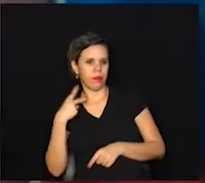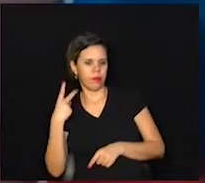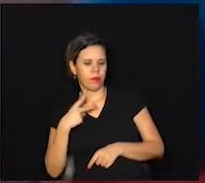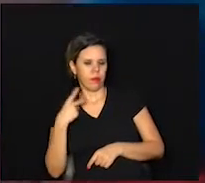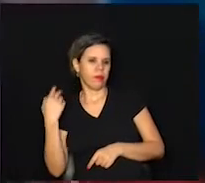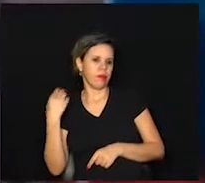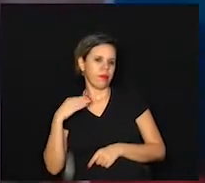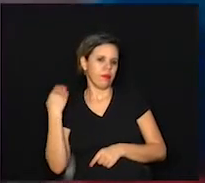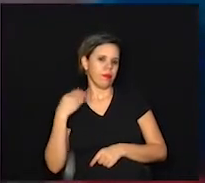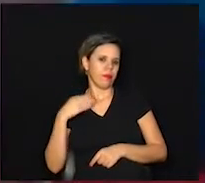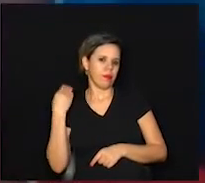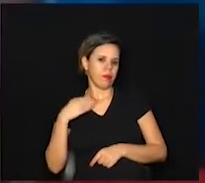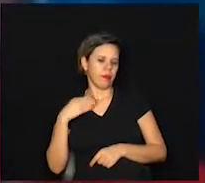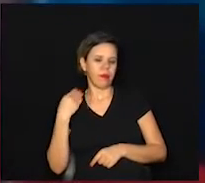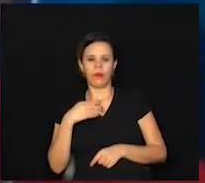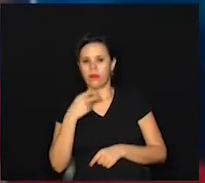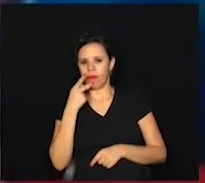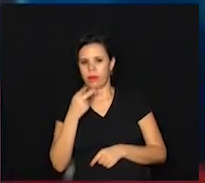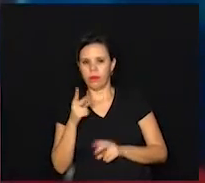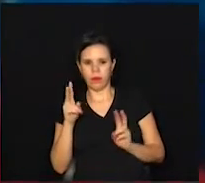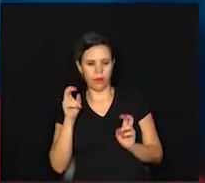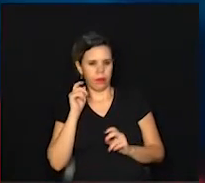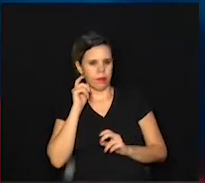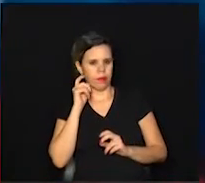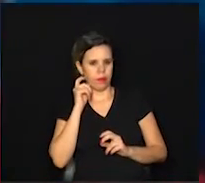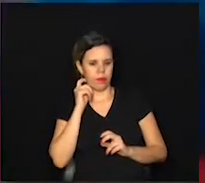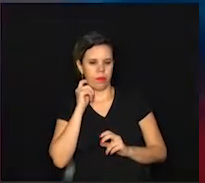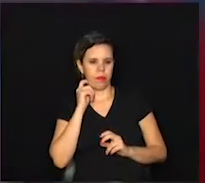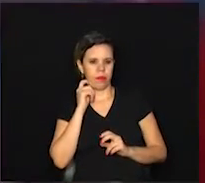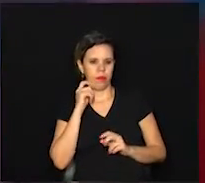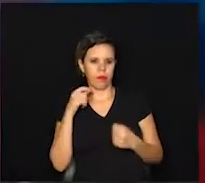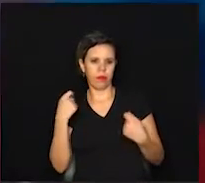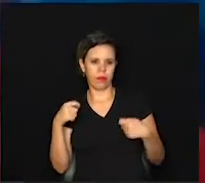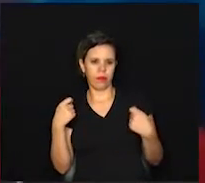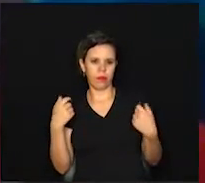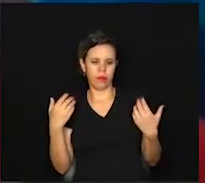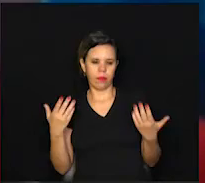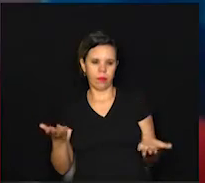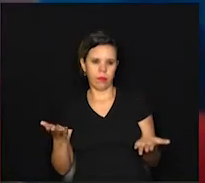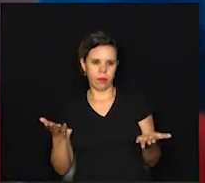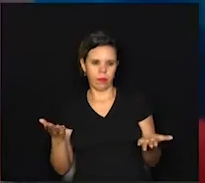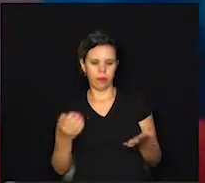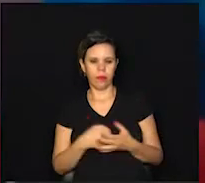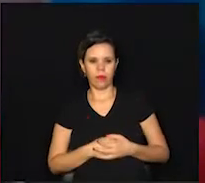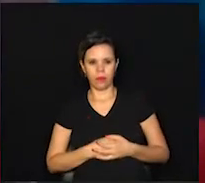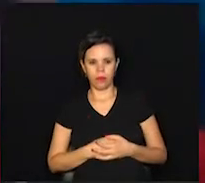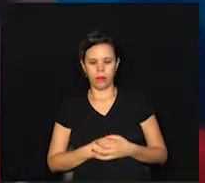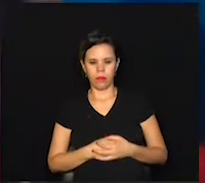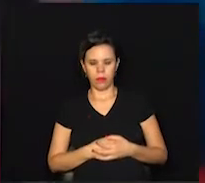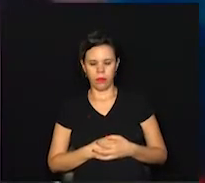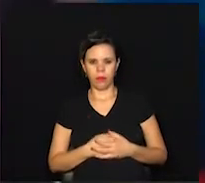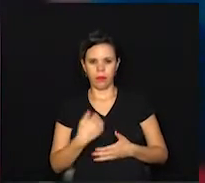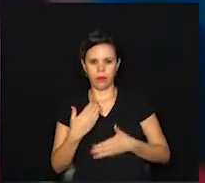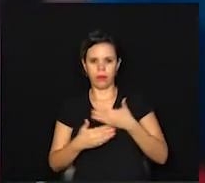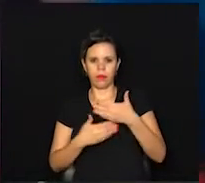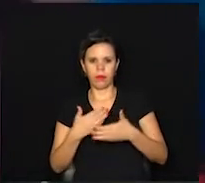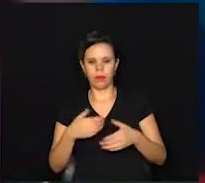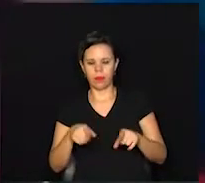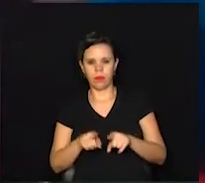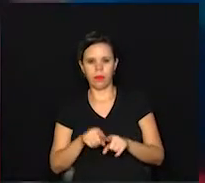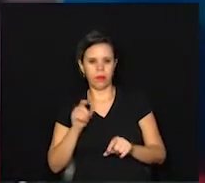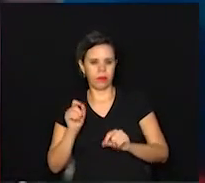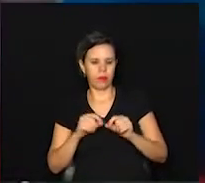Mariana Conte colocou essa necessidade desse processo